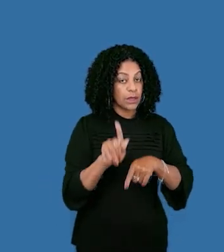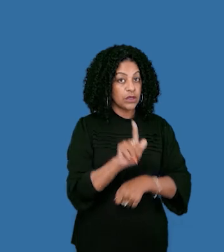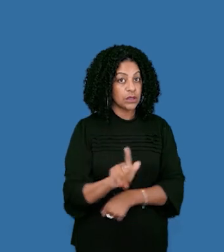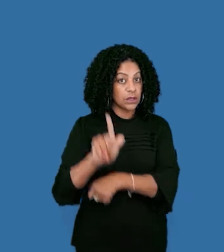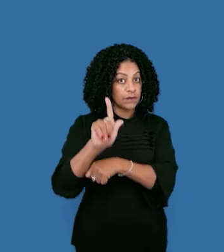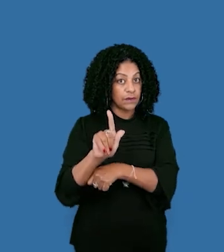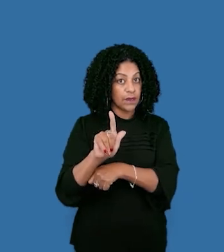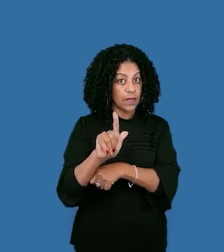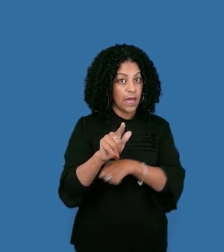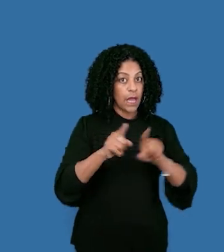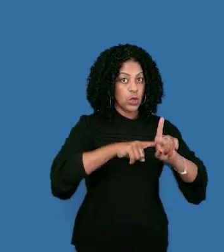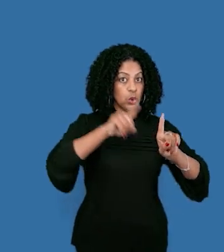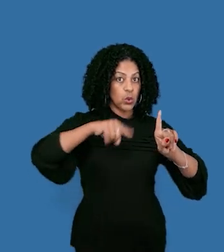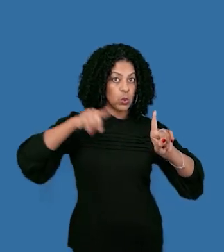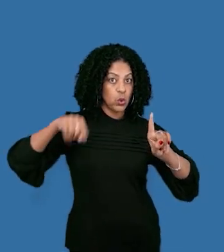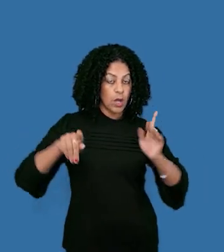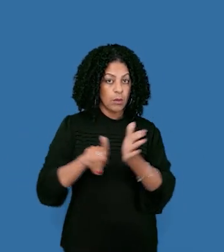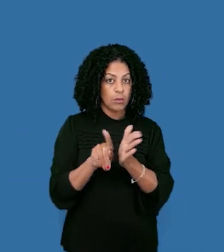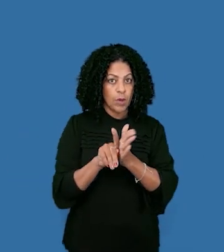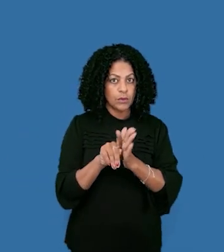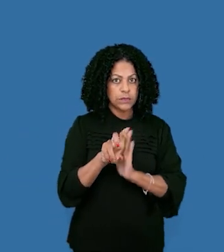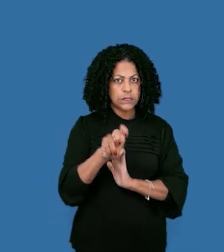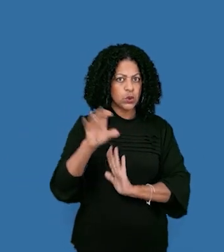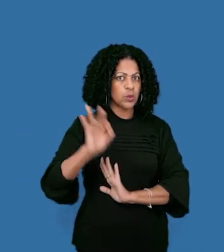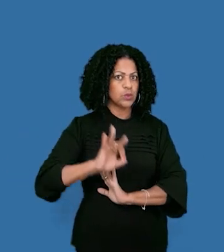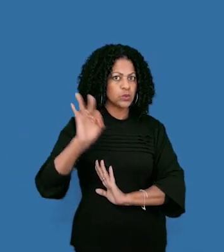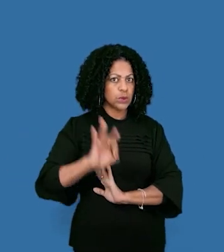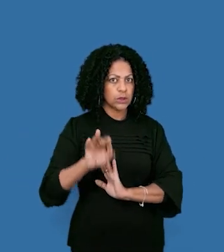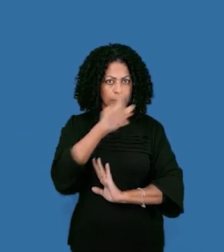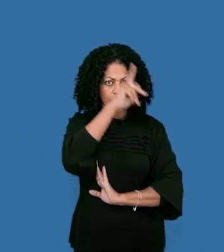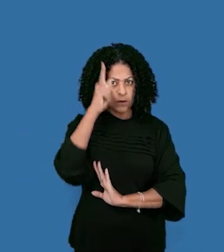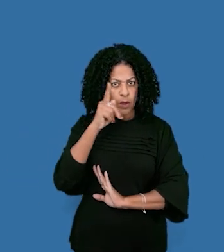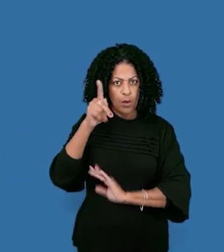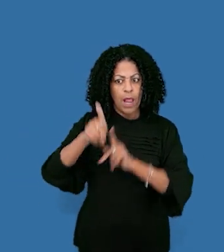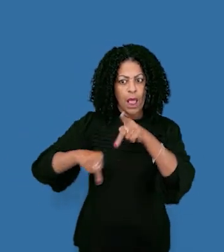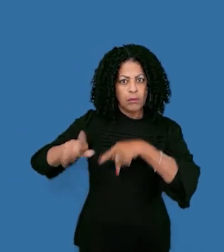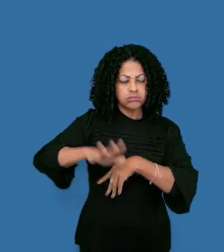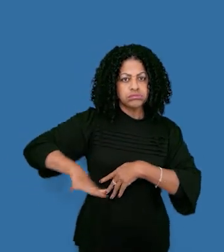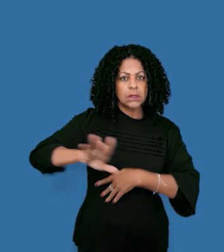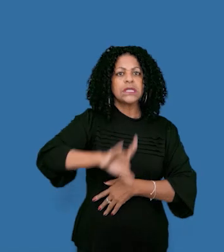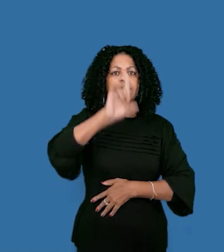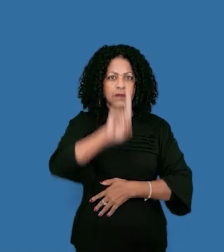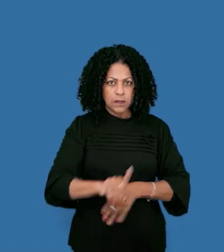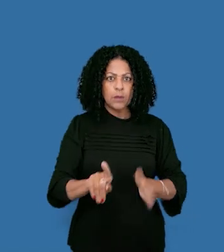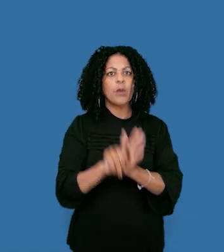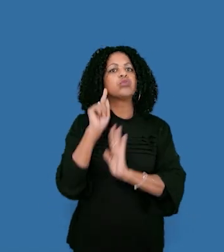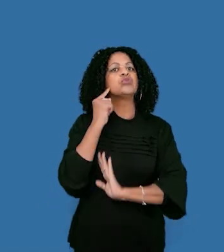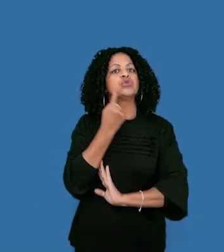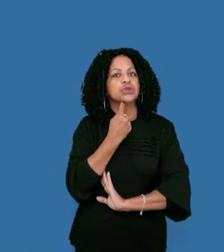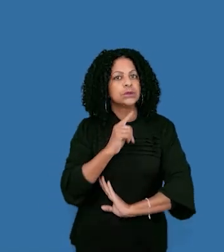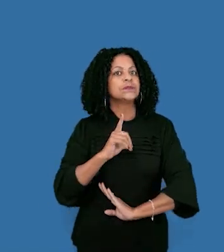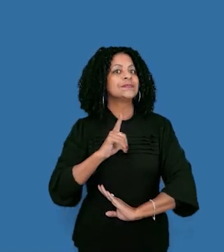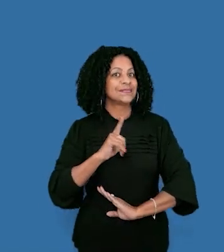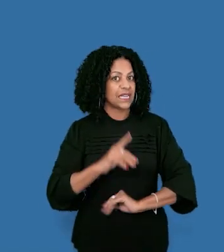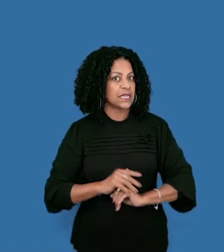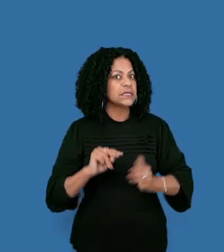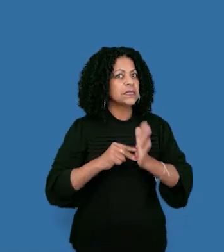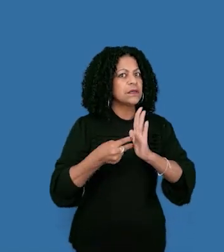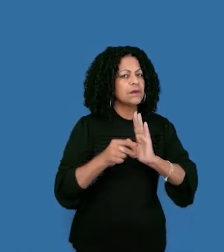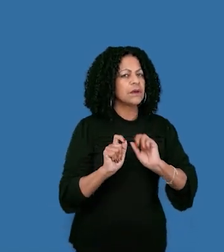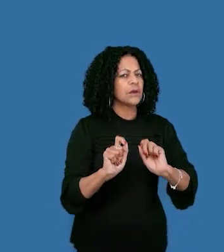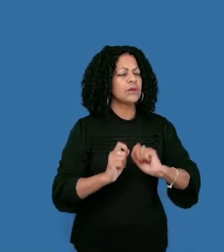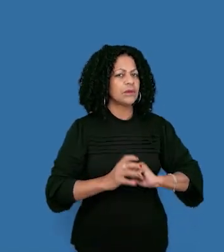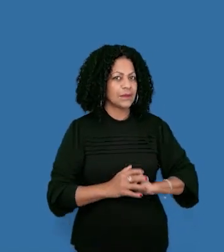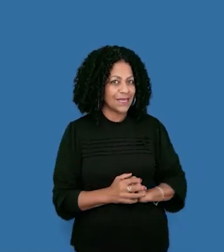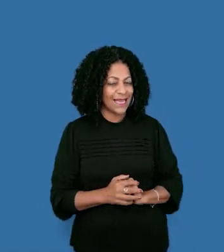Geografia e Estatística apontam que 5% da população brasileira tem alguma deficiência auditiva.